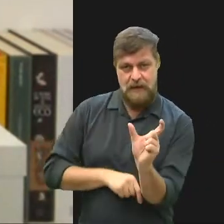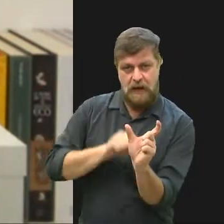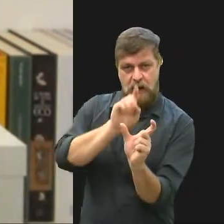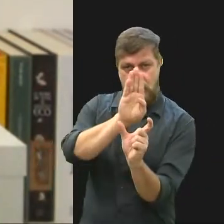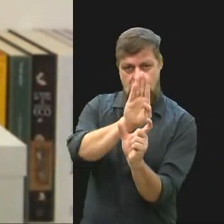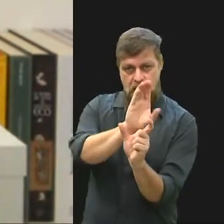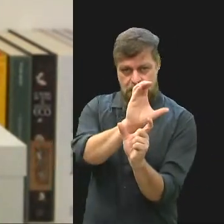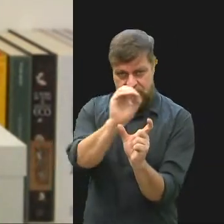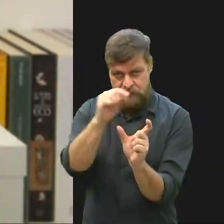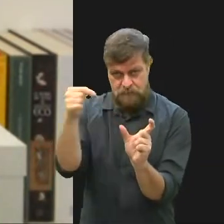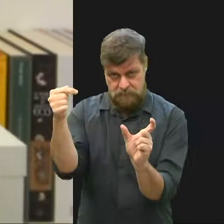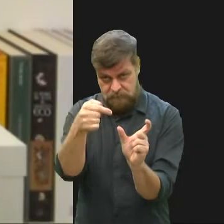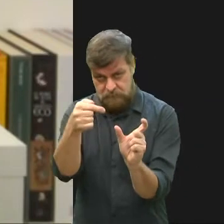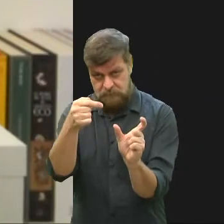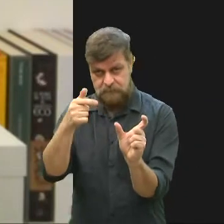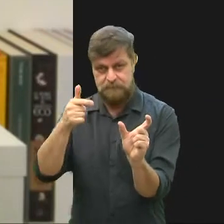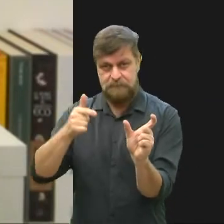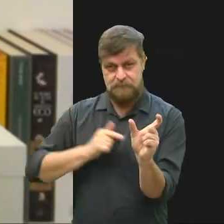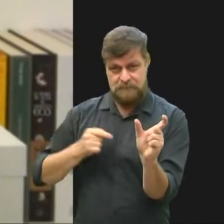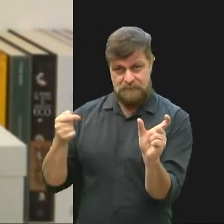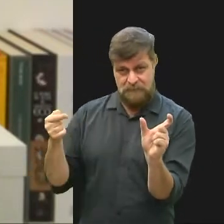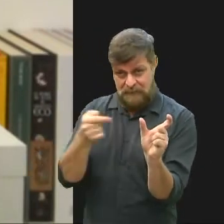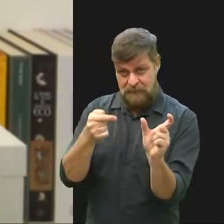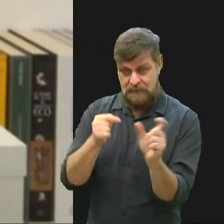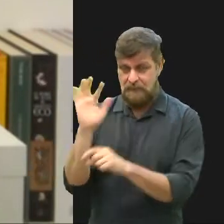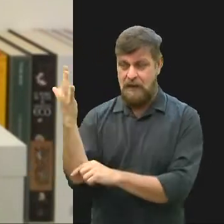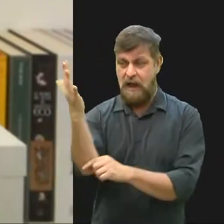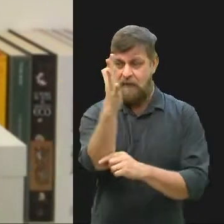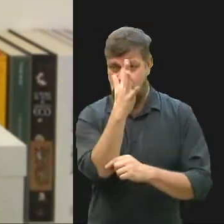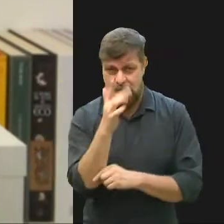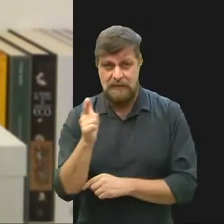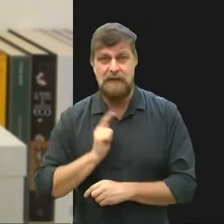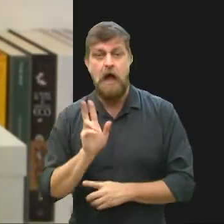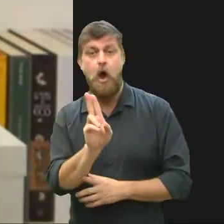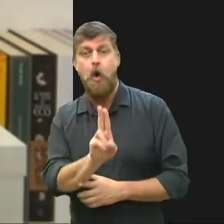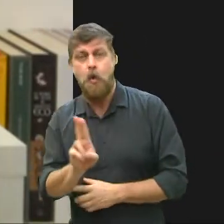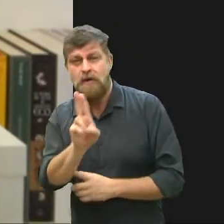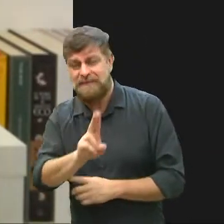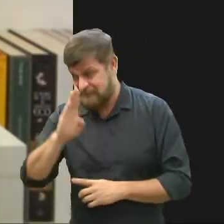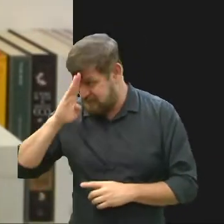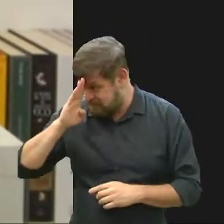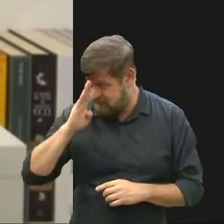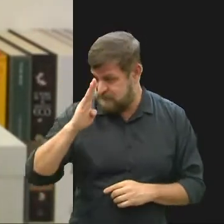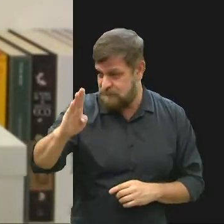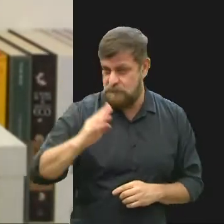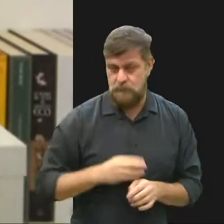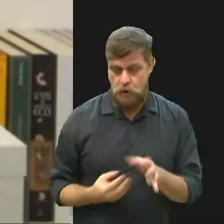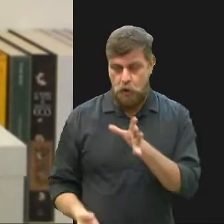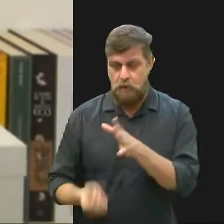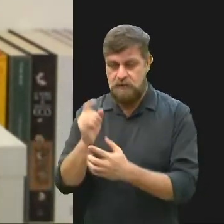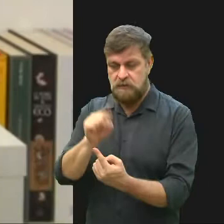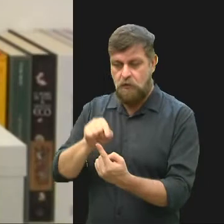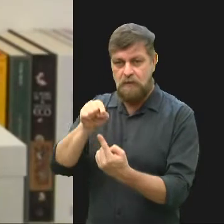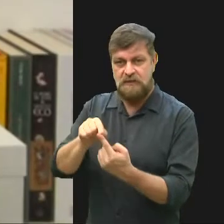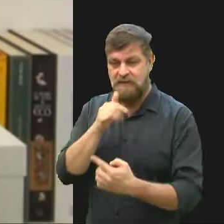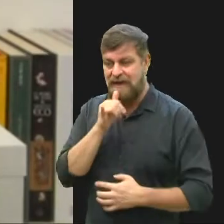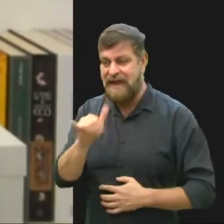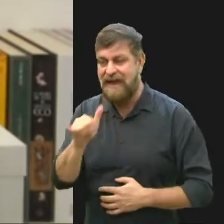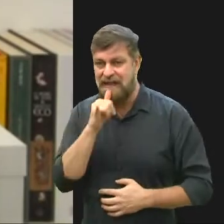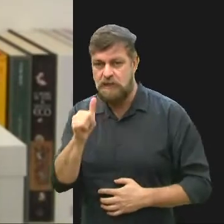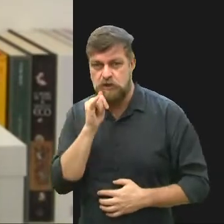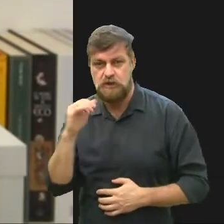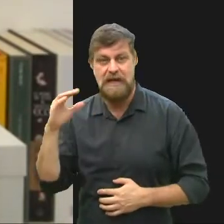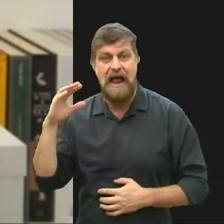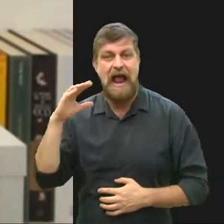o termo biomassa, né? Então, a biomassa florestal ela é empregada principalmente como uma fonte de energia térmica, seja